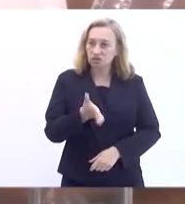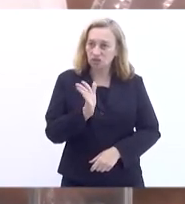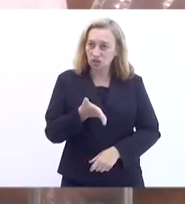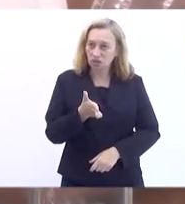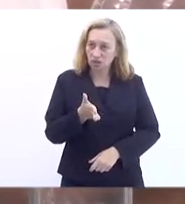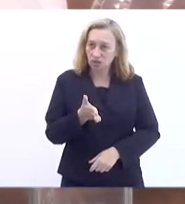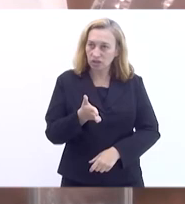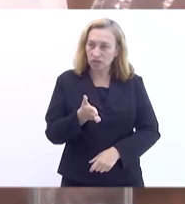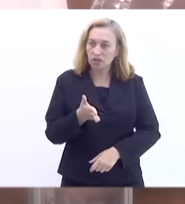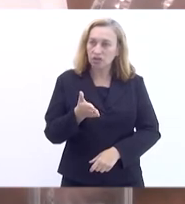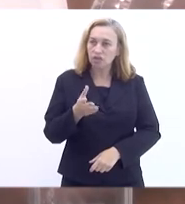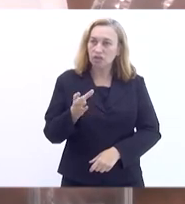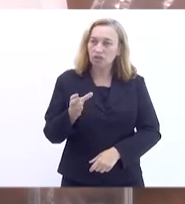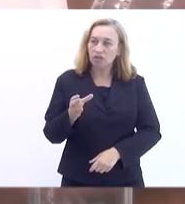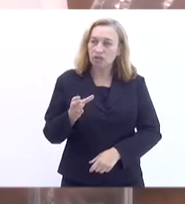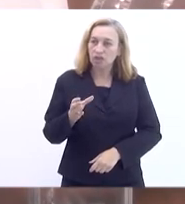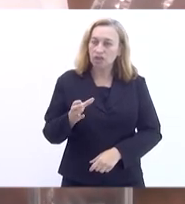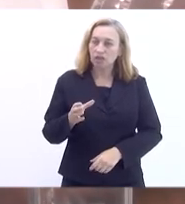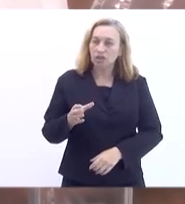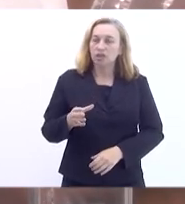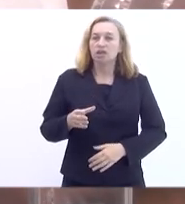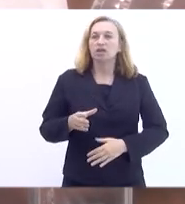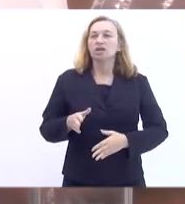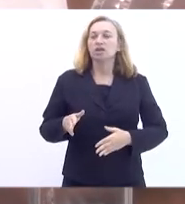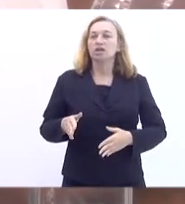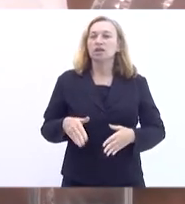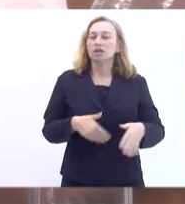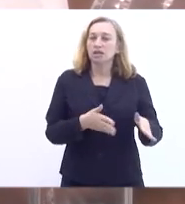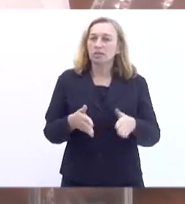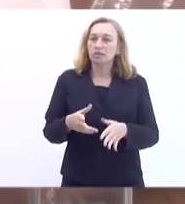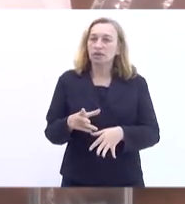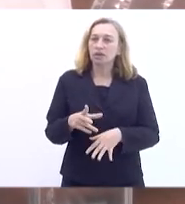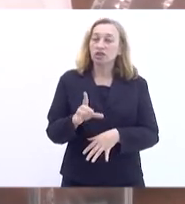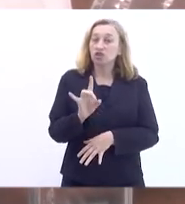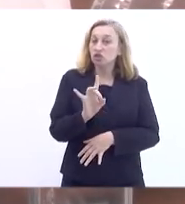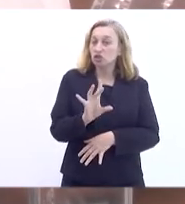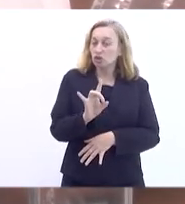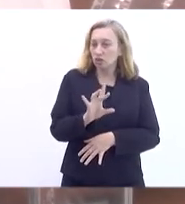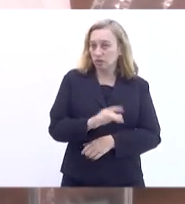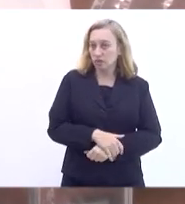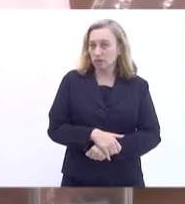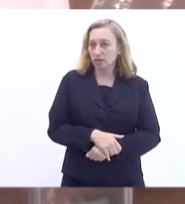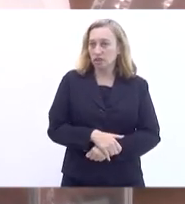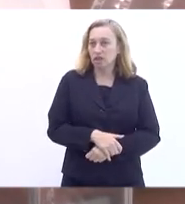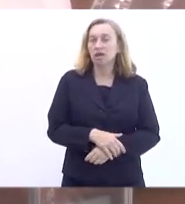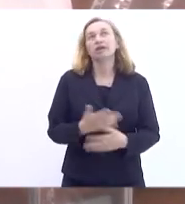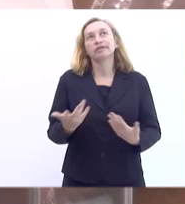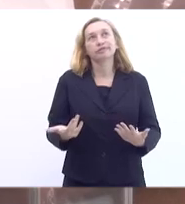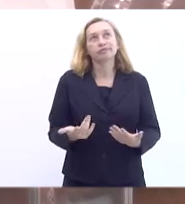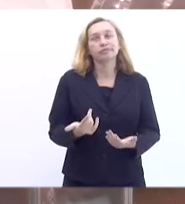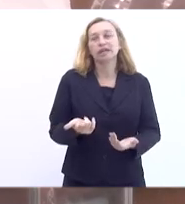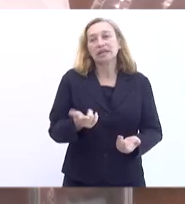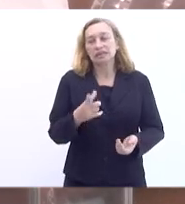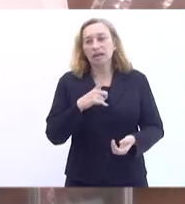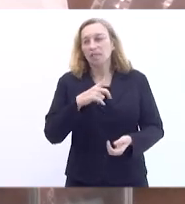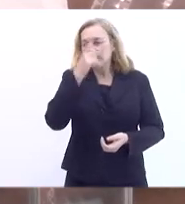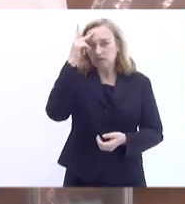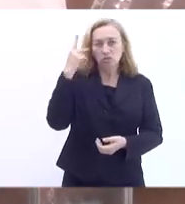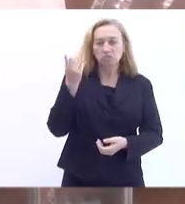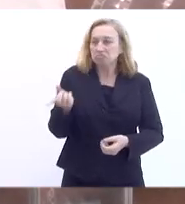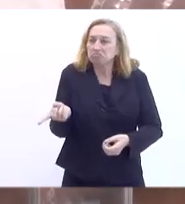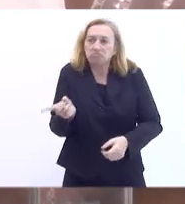Quem Já correu atrás quem tentou caminhar com suas próprias pernas porque nem todo mundo tem tempo para ficar de Valéria não teve essa ideia